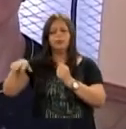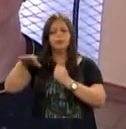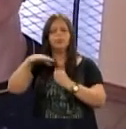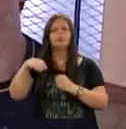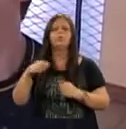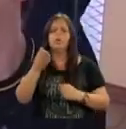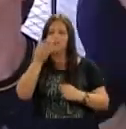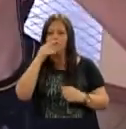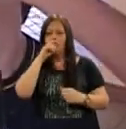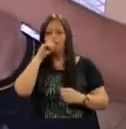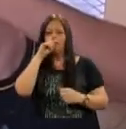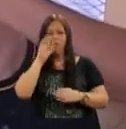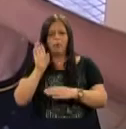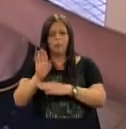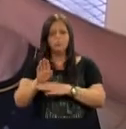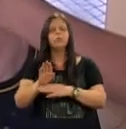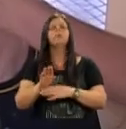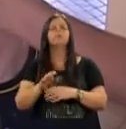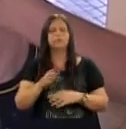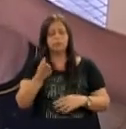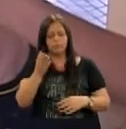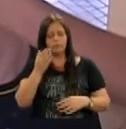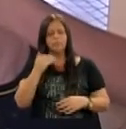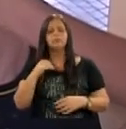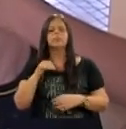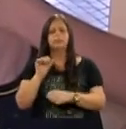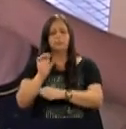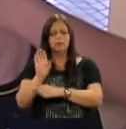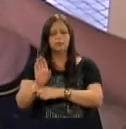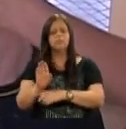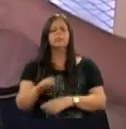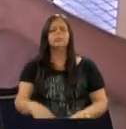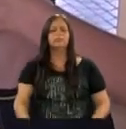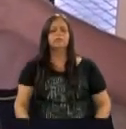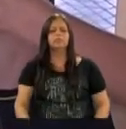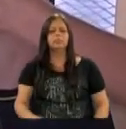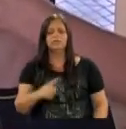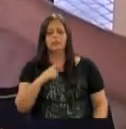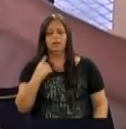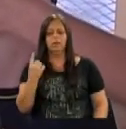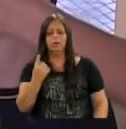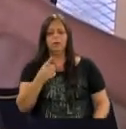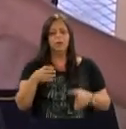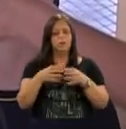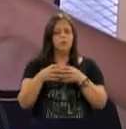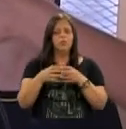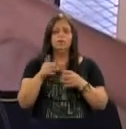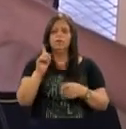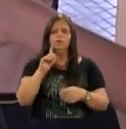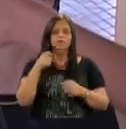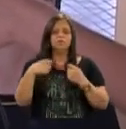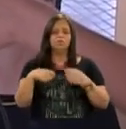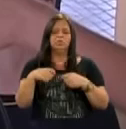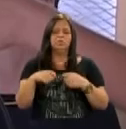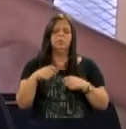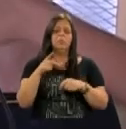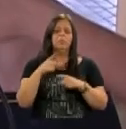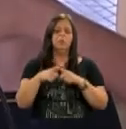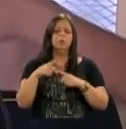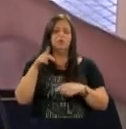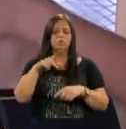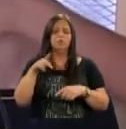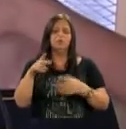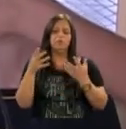pais junto para auxiliar sim na nossa a nossa equipe não chegou a precisar porque as professoras se